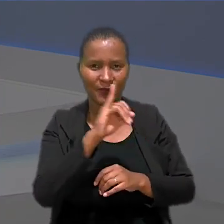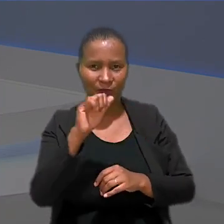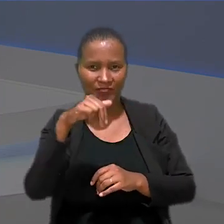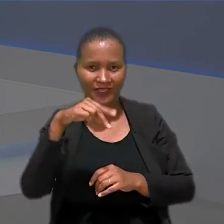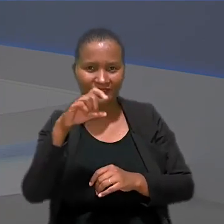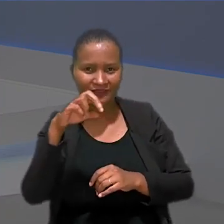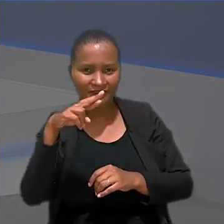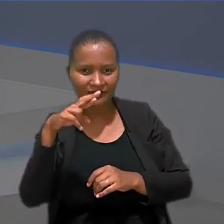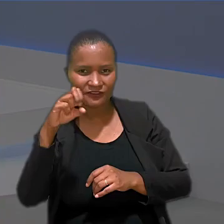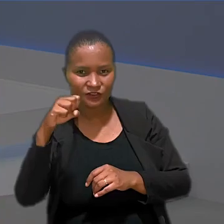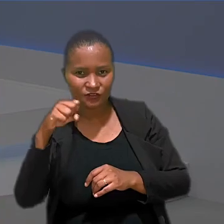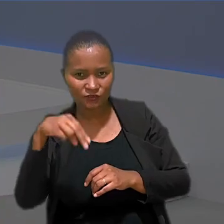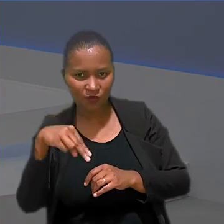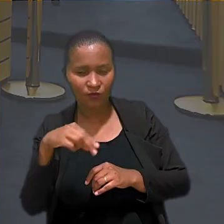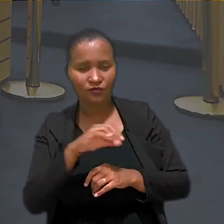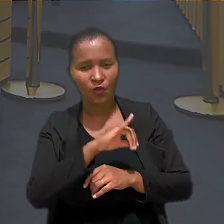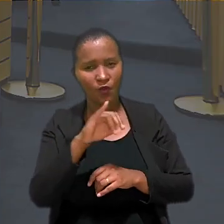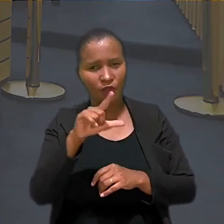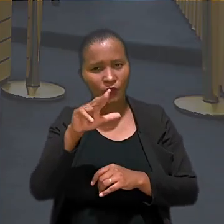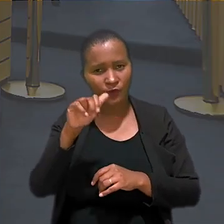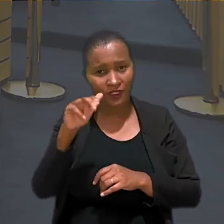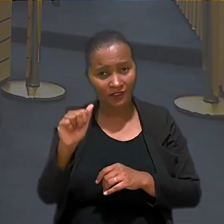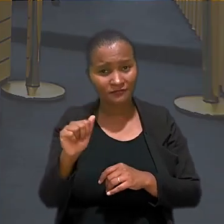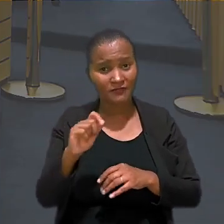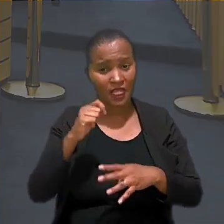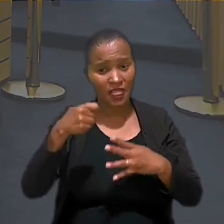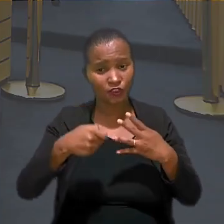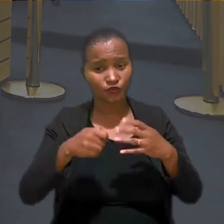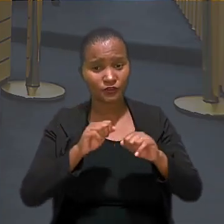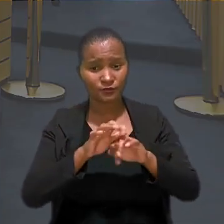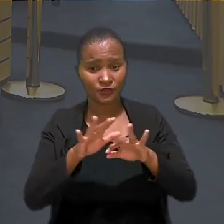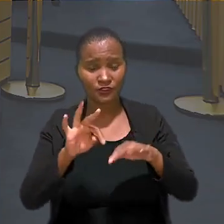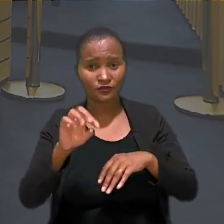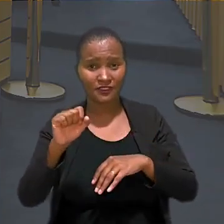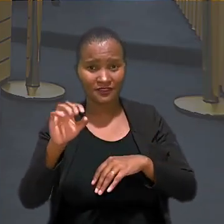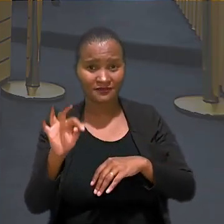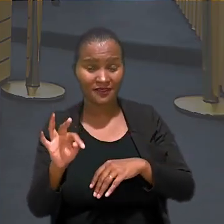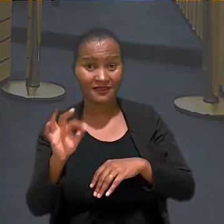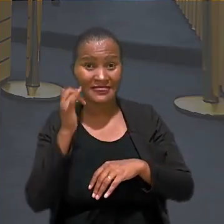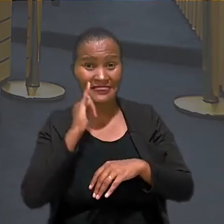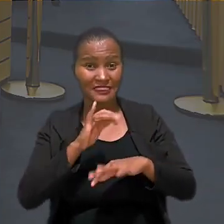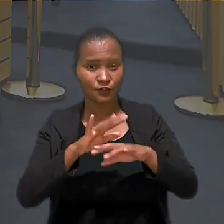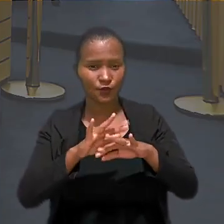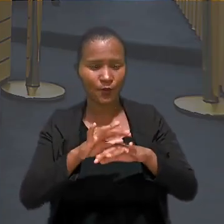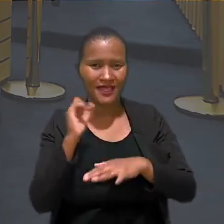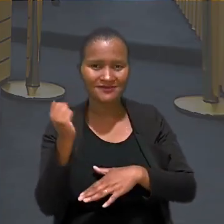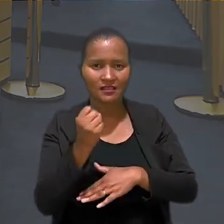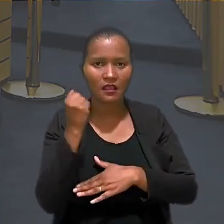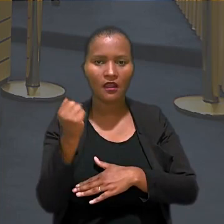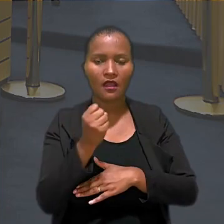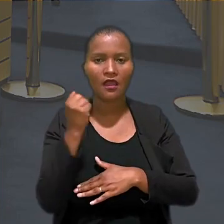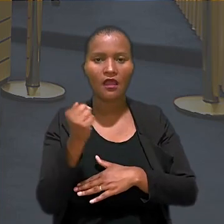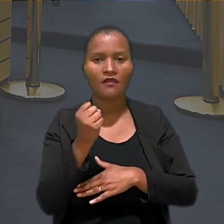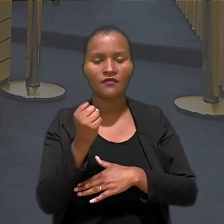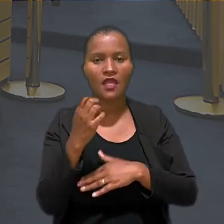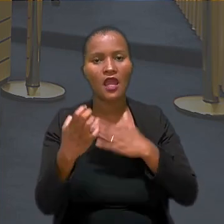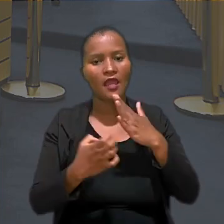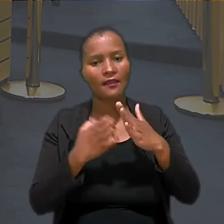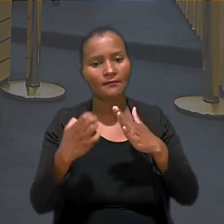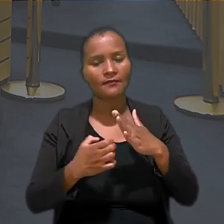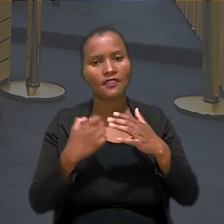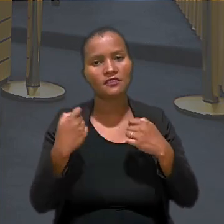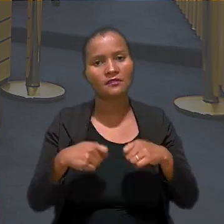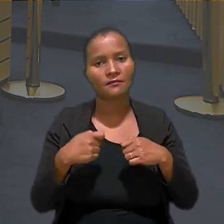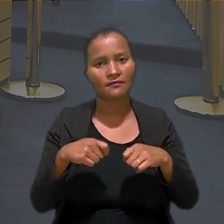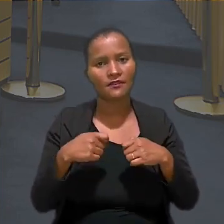Oi, Anderson. Oi, Luana. Conforme a jurisprudência do TST, no caso de doença grave, cabe ao empregador afastar